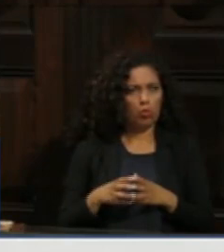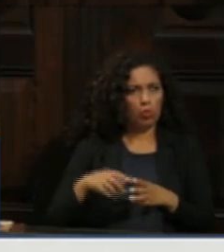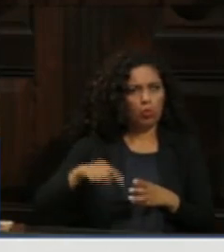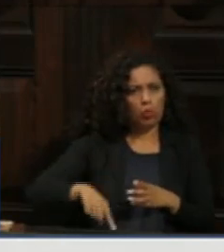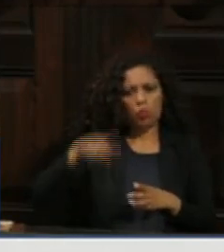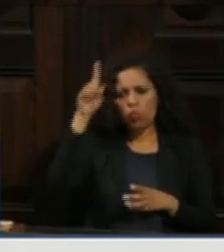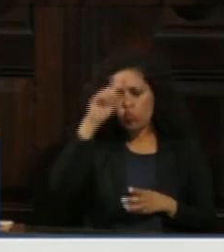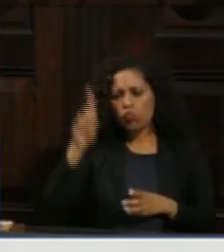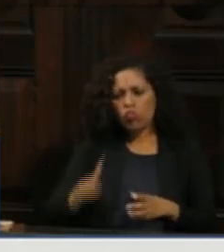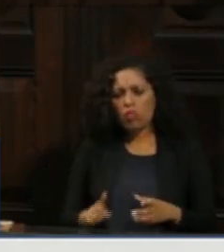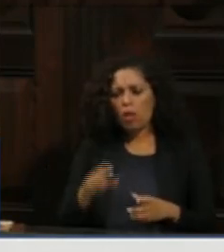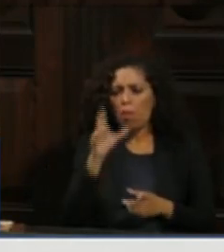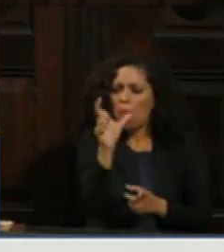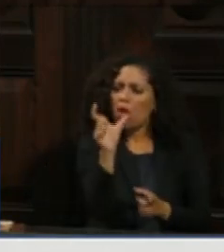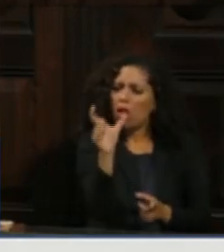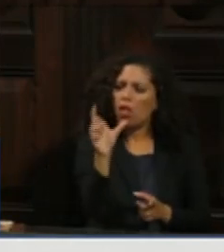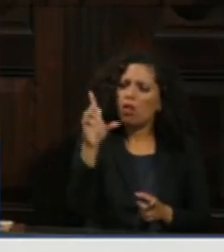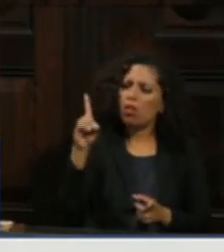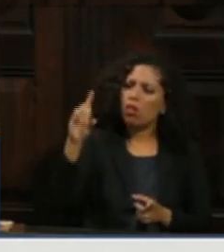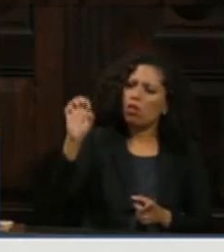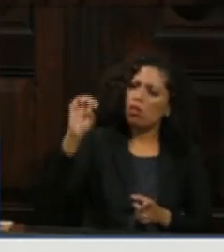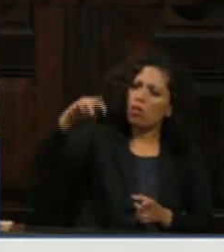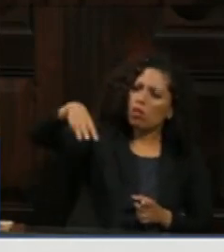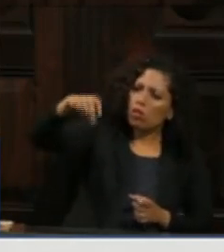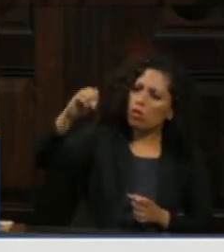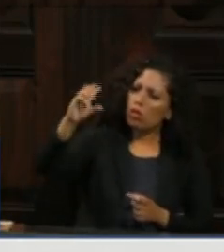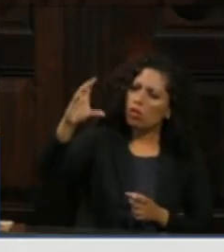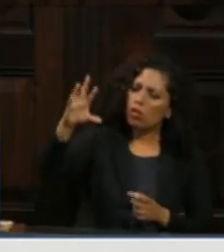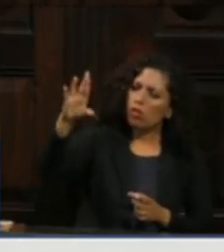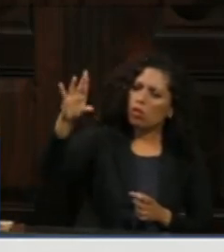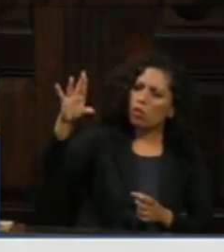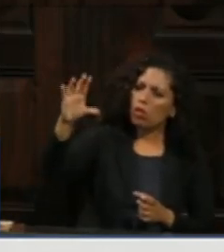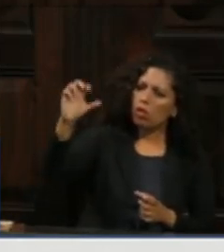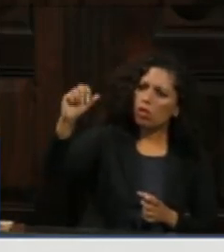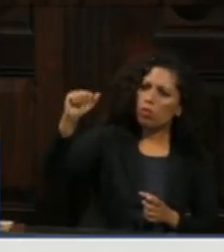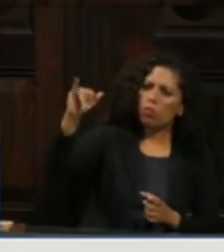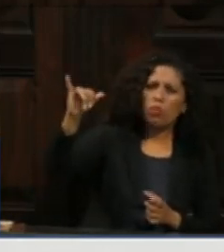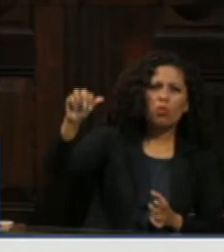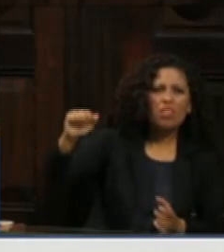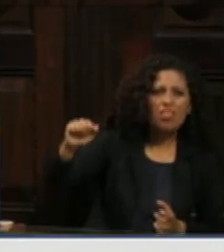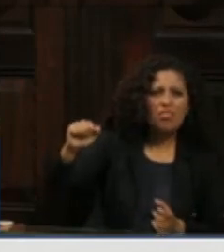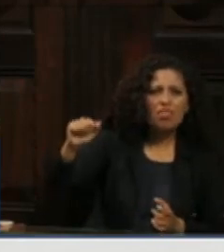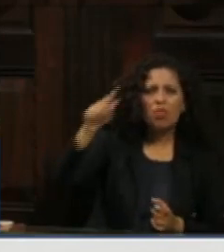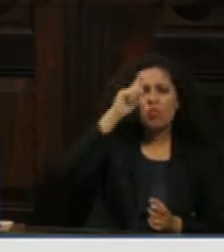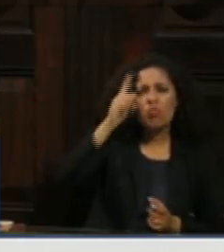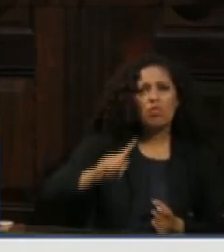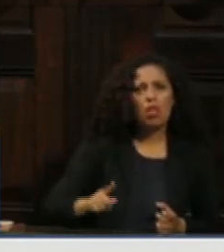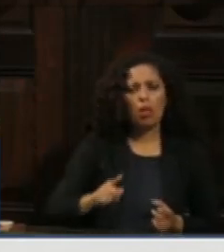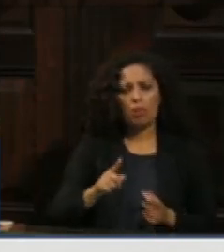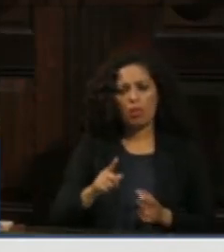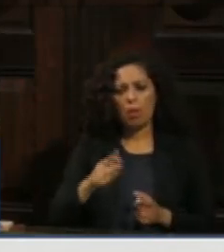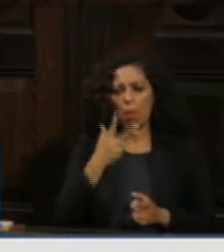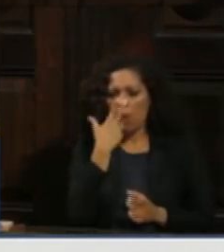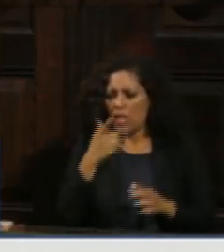defendendo malfeitos, nem desvios. Cada um aqui é responsável pelos seus atos e